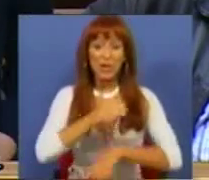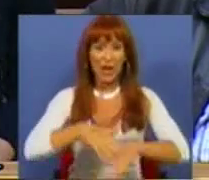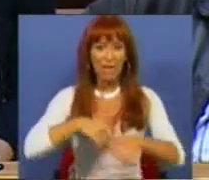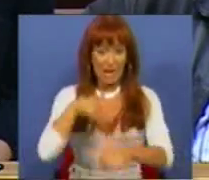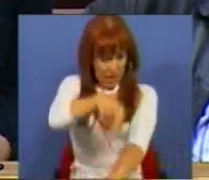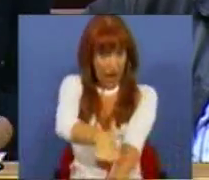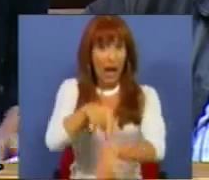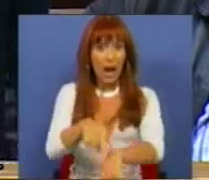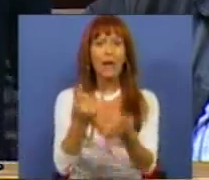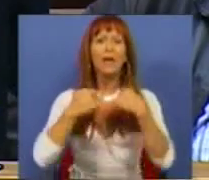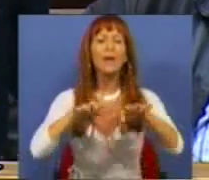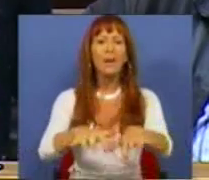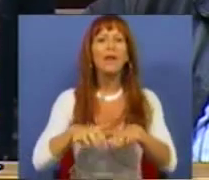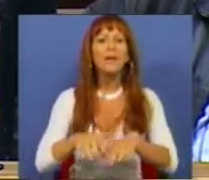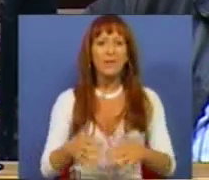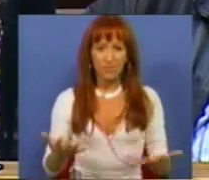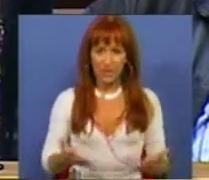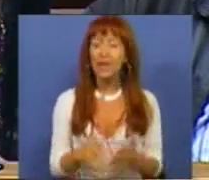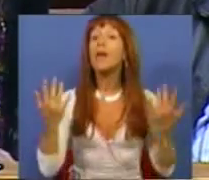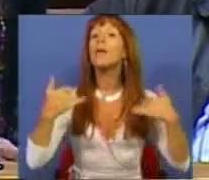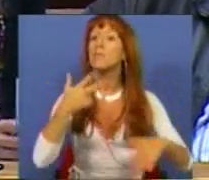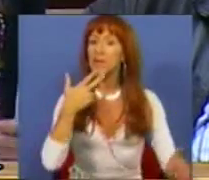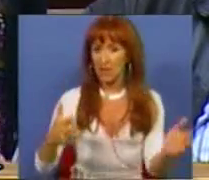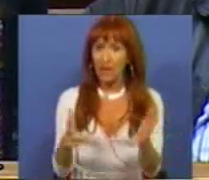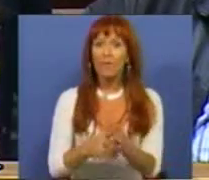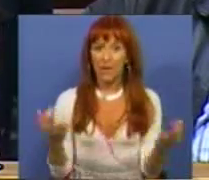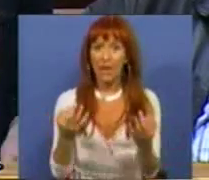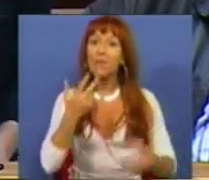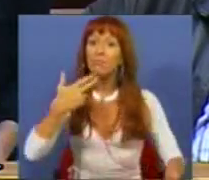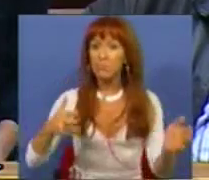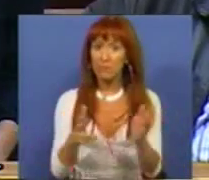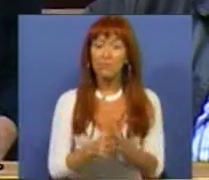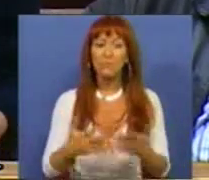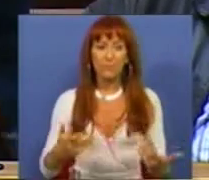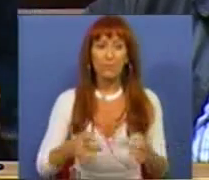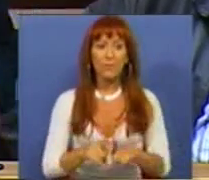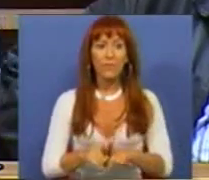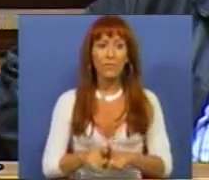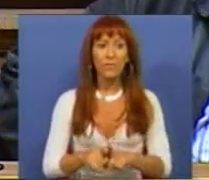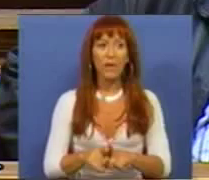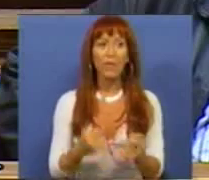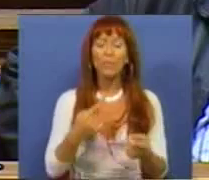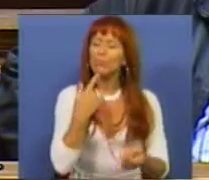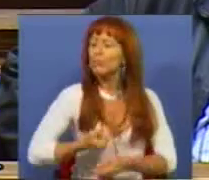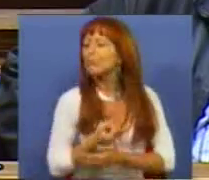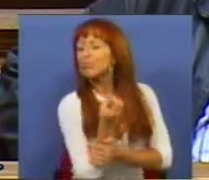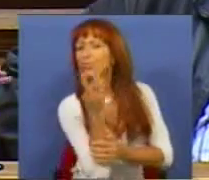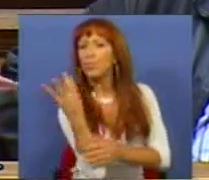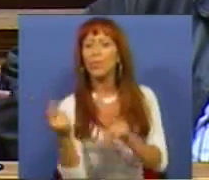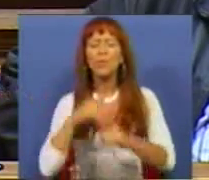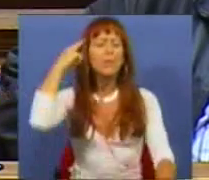nesta mesma Assembleia. Mas a verdade é que foram enunciadas um conjunto